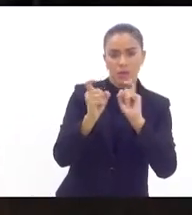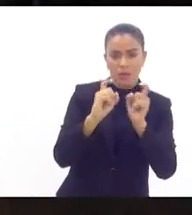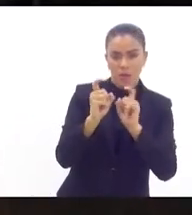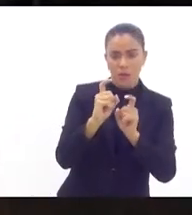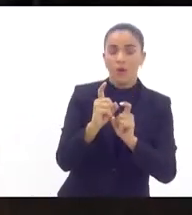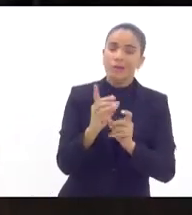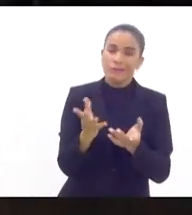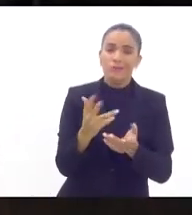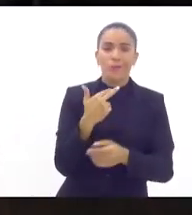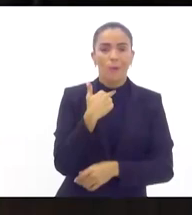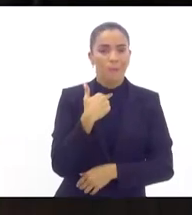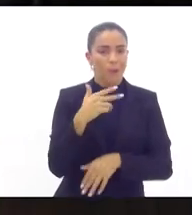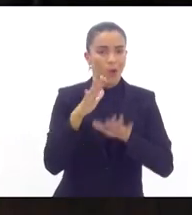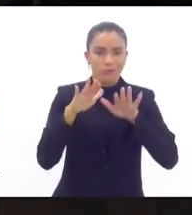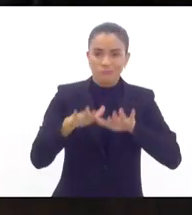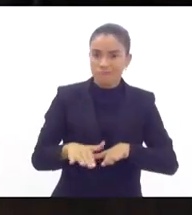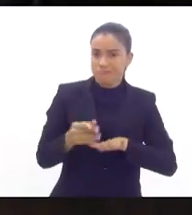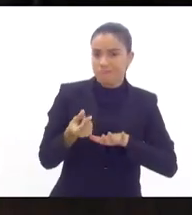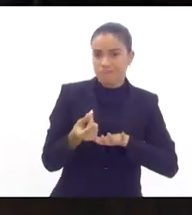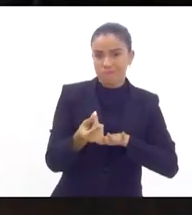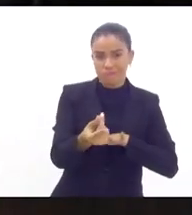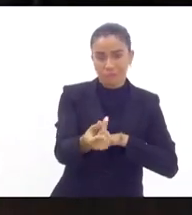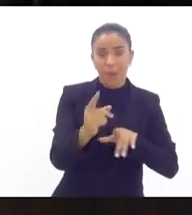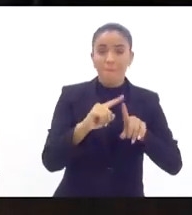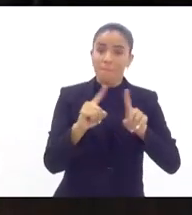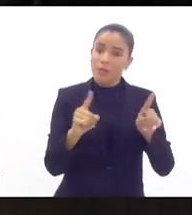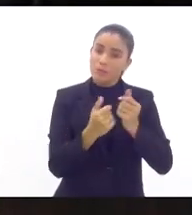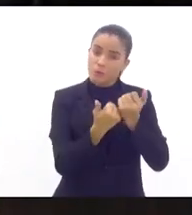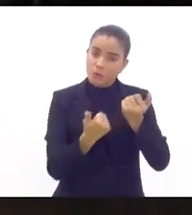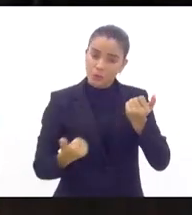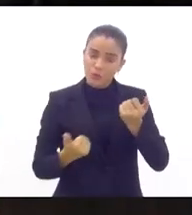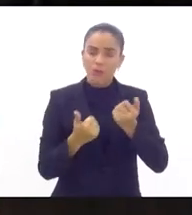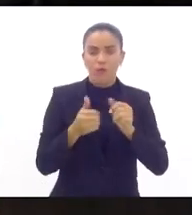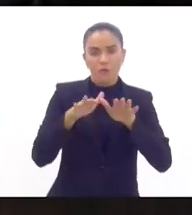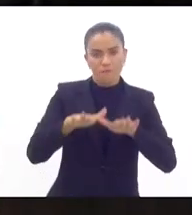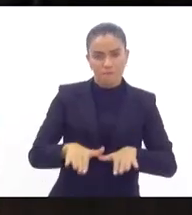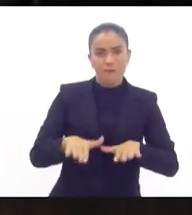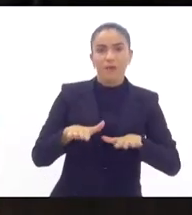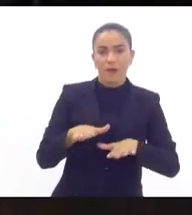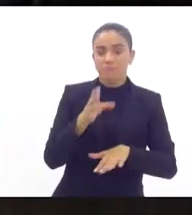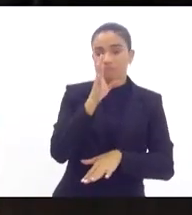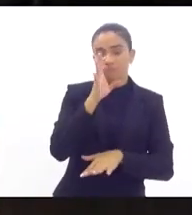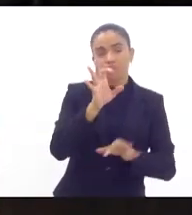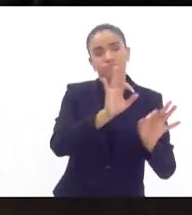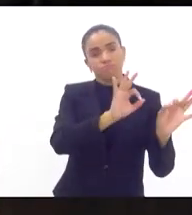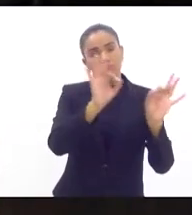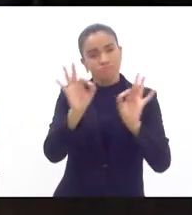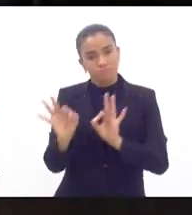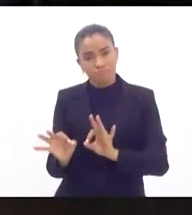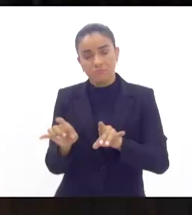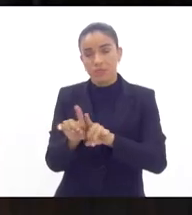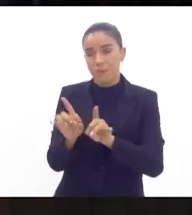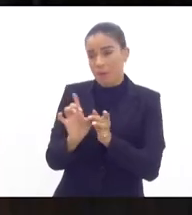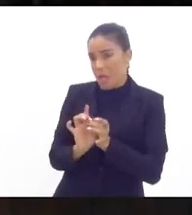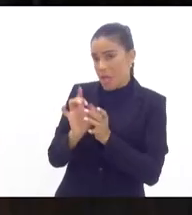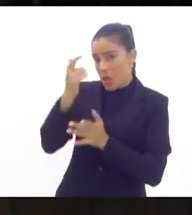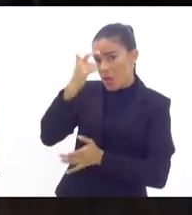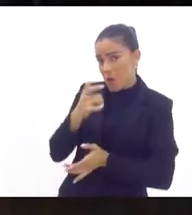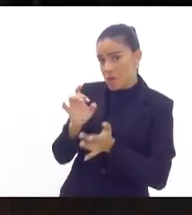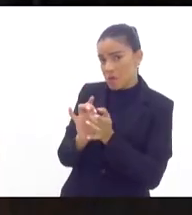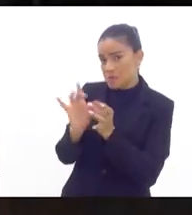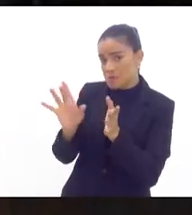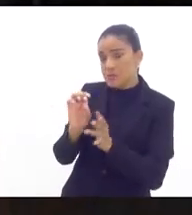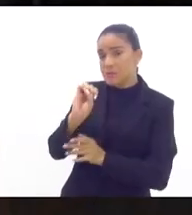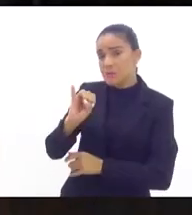Guilherme meu chefe de gabinete vai acompanhar audiência e me colocar à disposição de vossa excelência para as medidas que